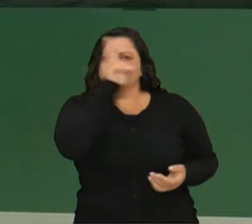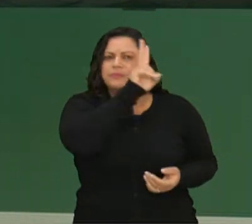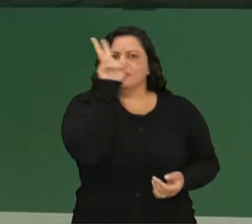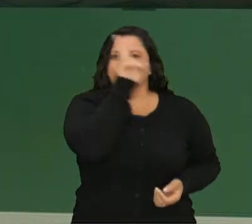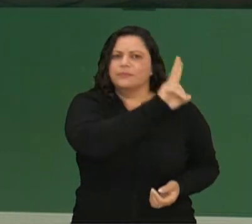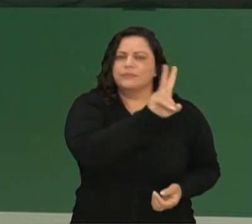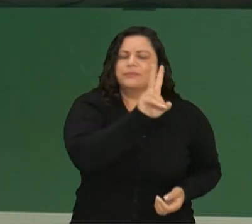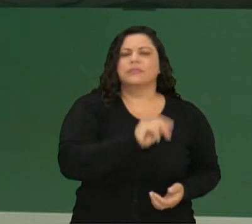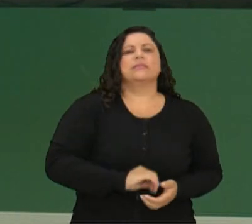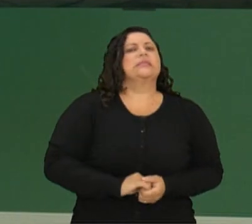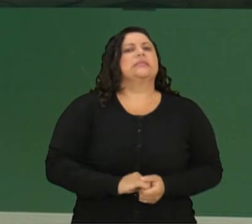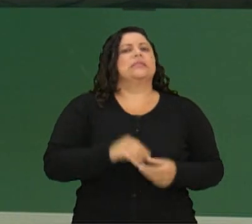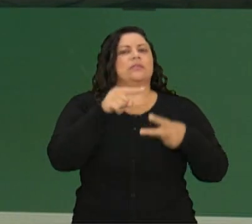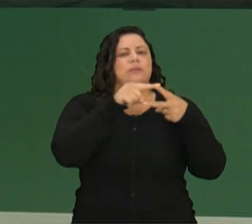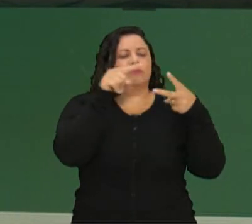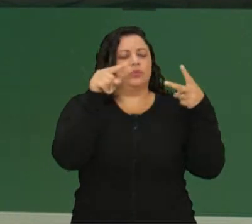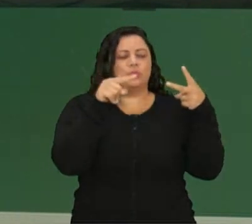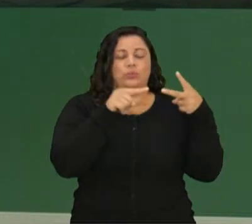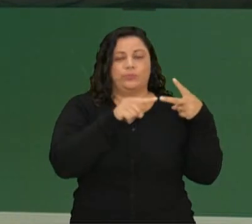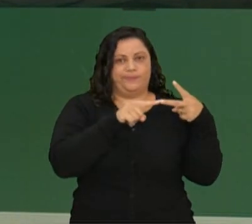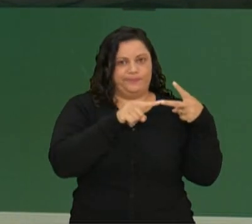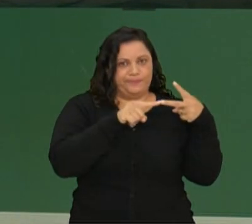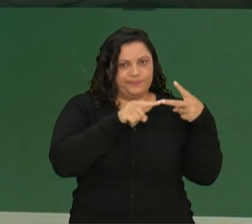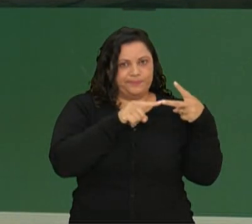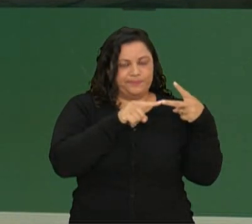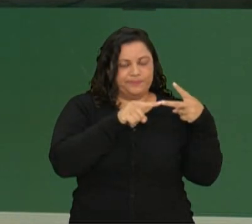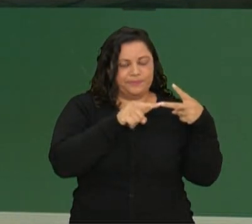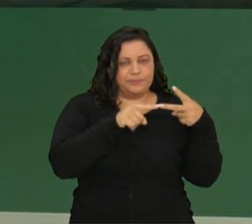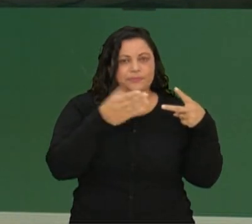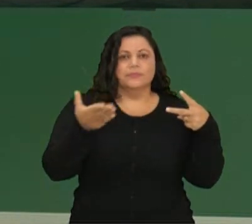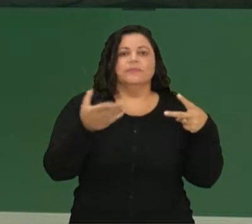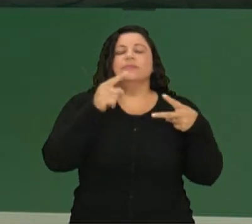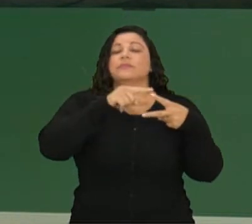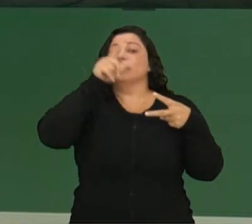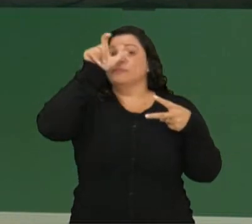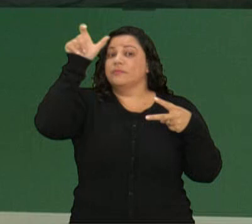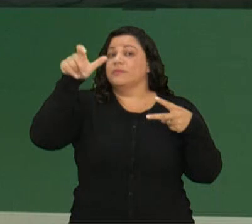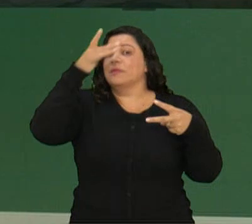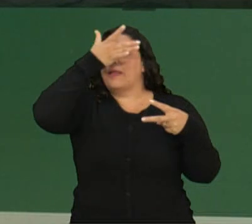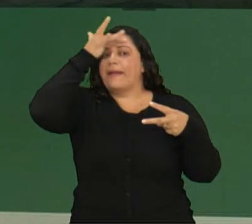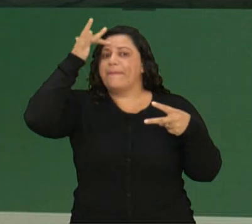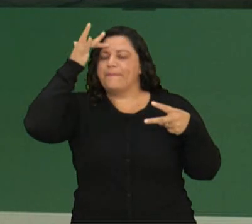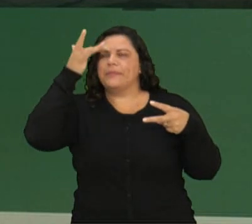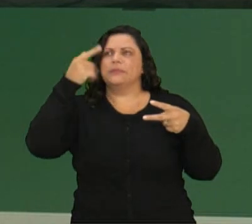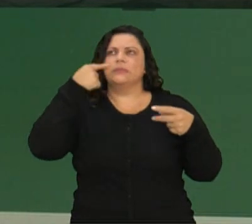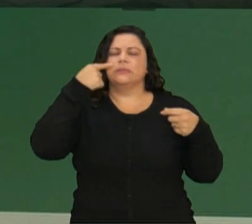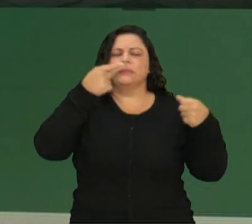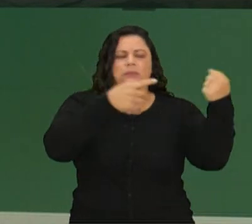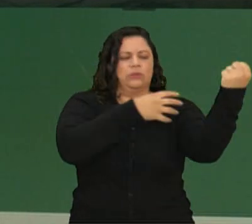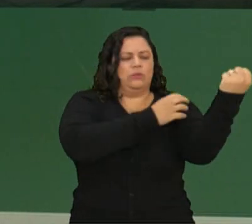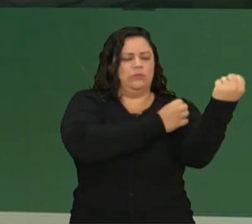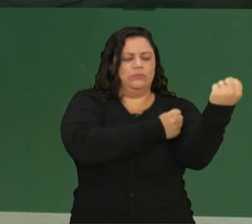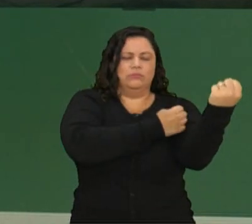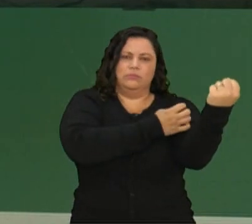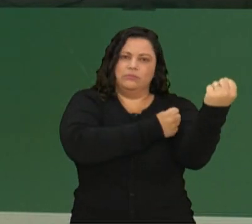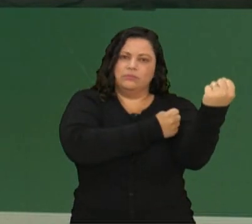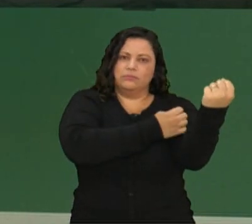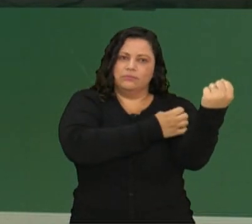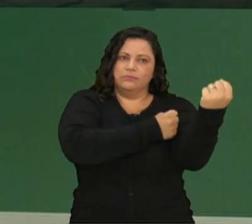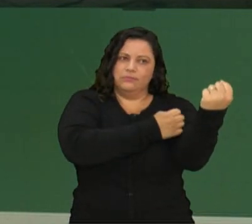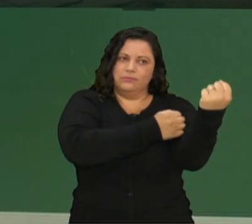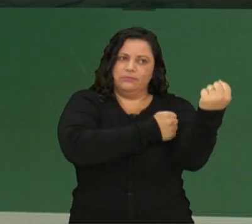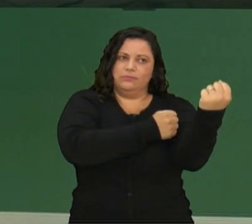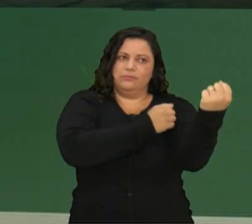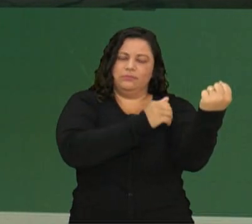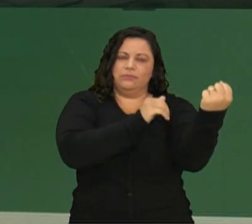então, existem duas medidas, né? Quando uma pessoa vai verificar lá a sua pressão, tá? Aferir a pressão.